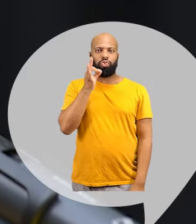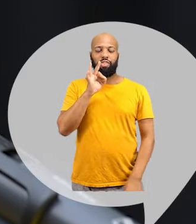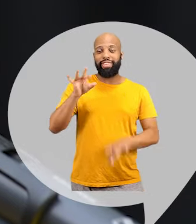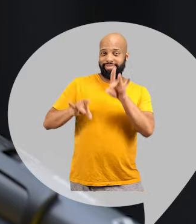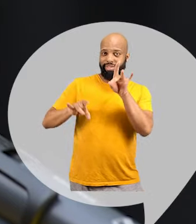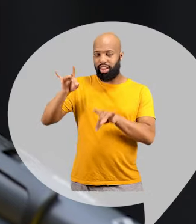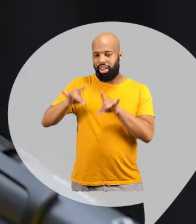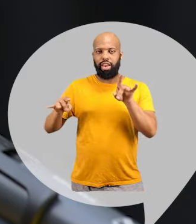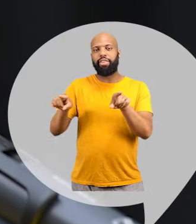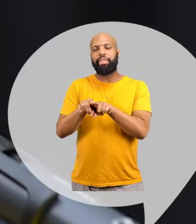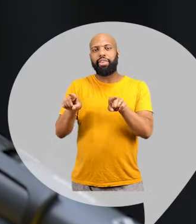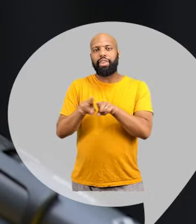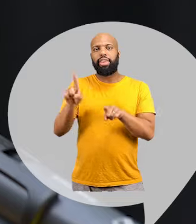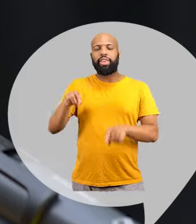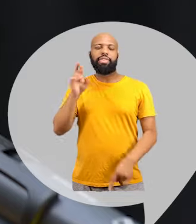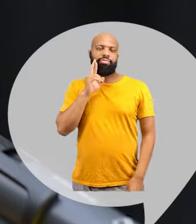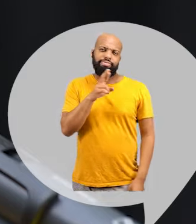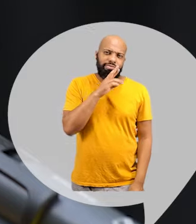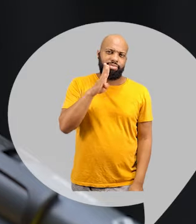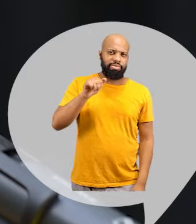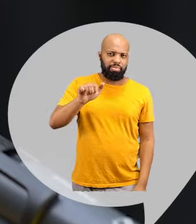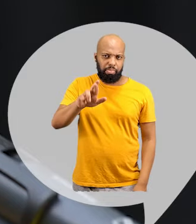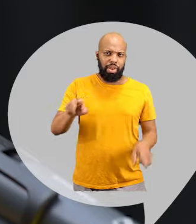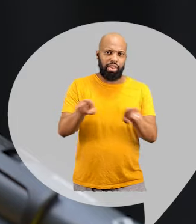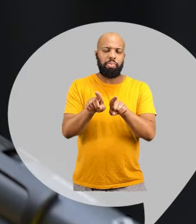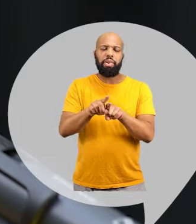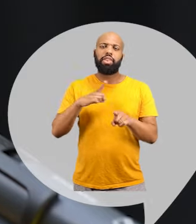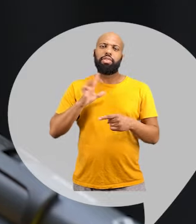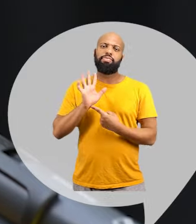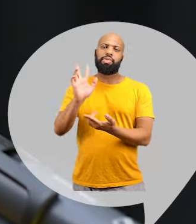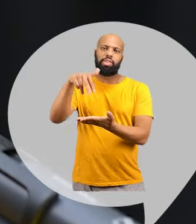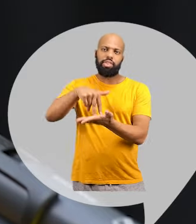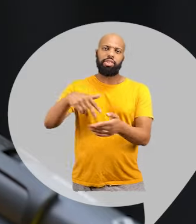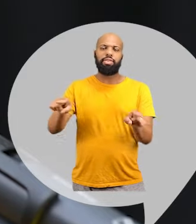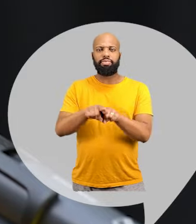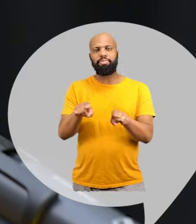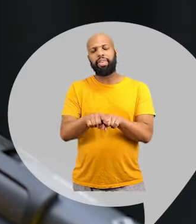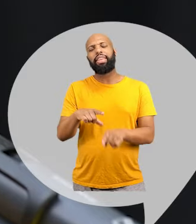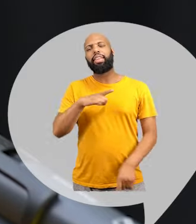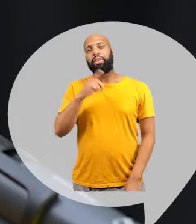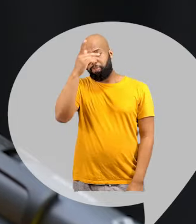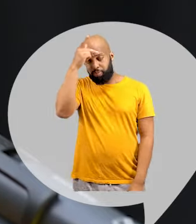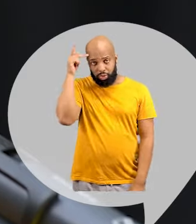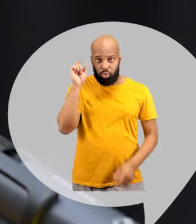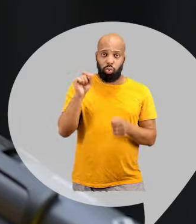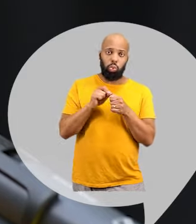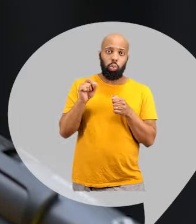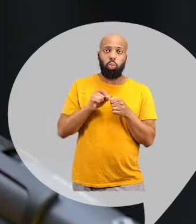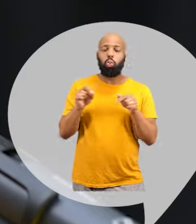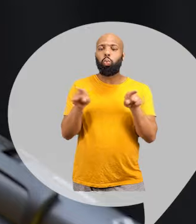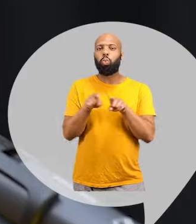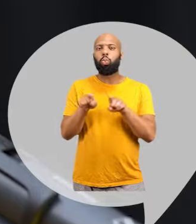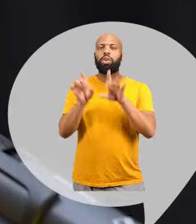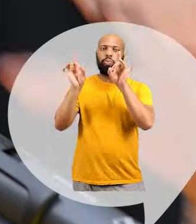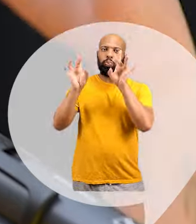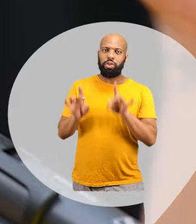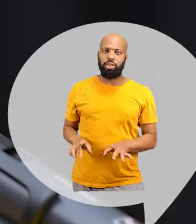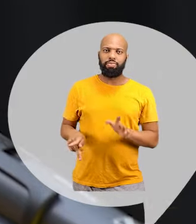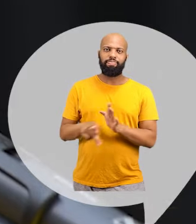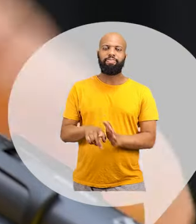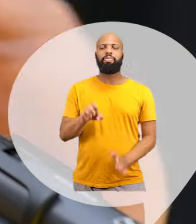teatro que é um restaurante bar assim que tem apresentações Então tem burles que tem um pessoal que faz especial